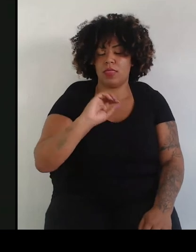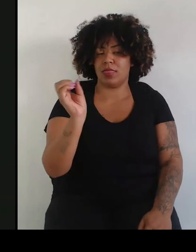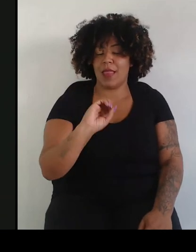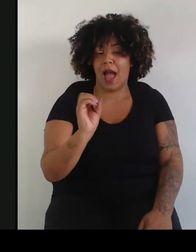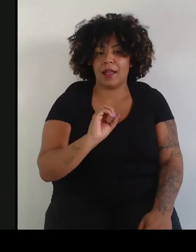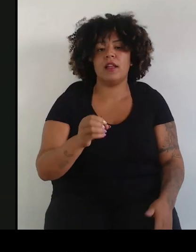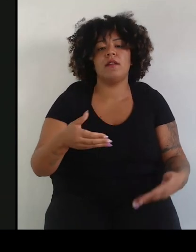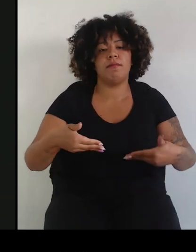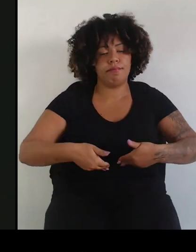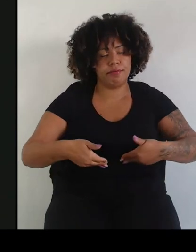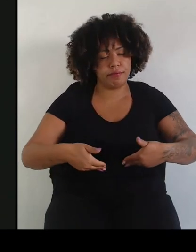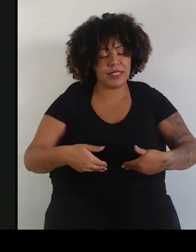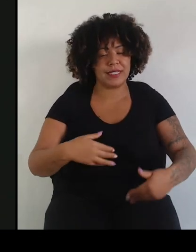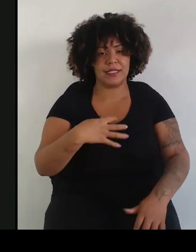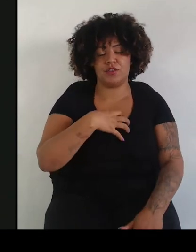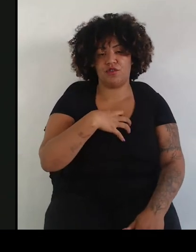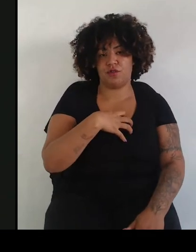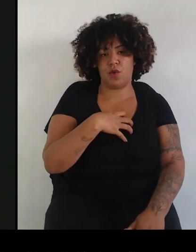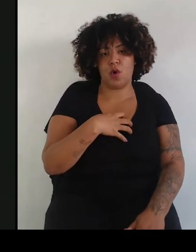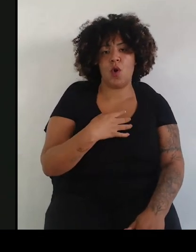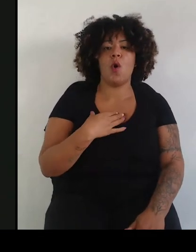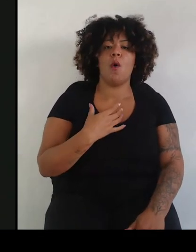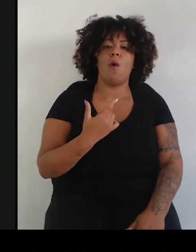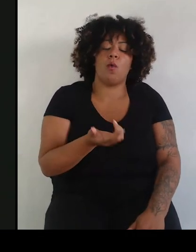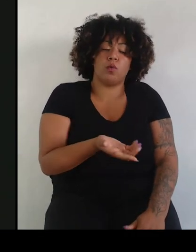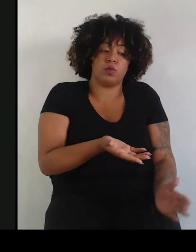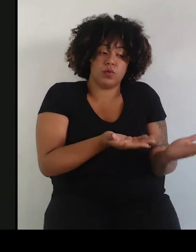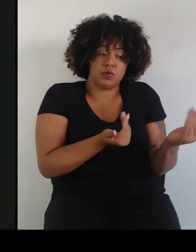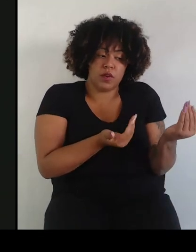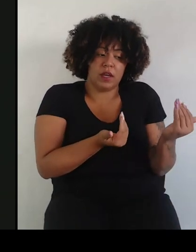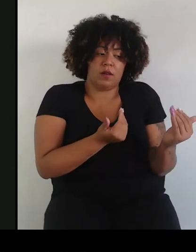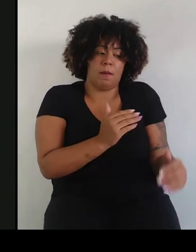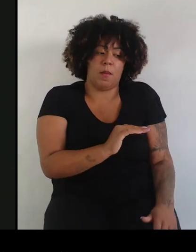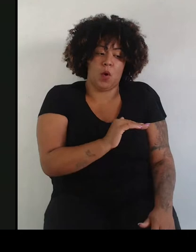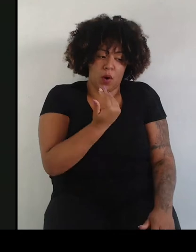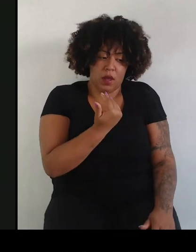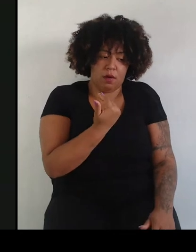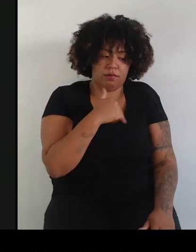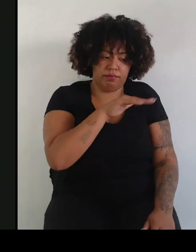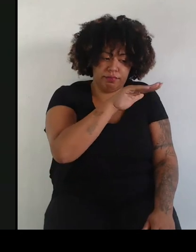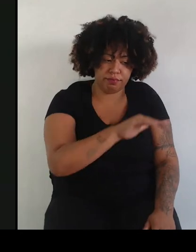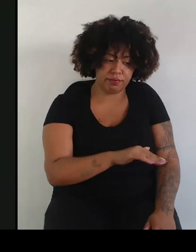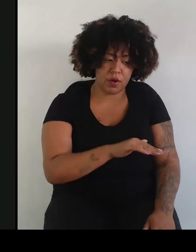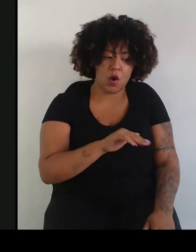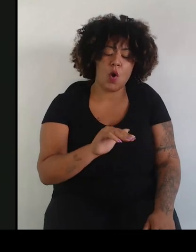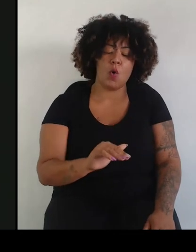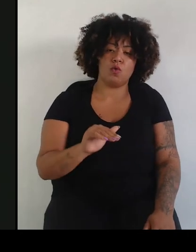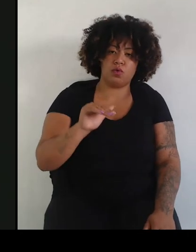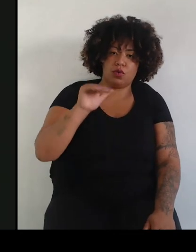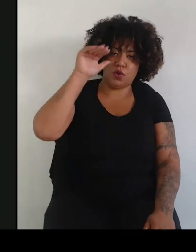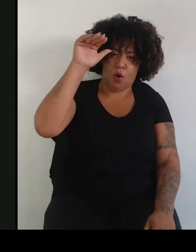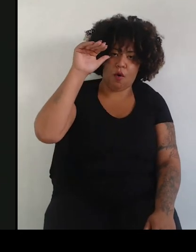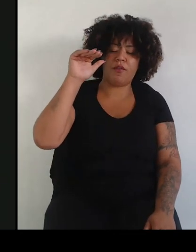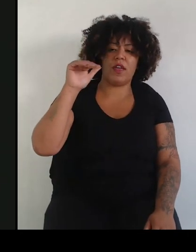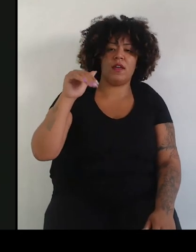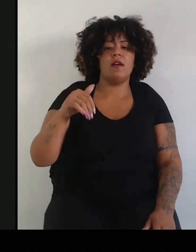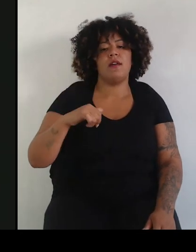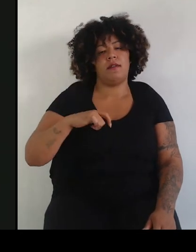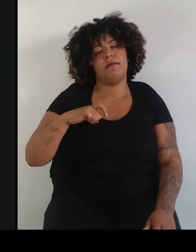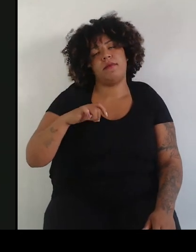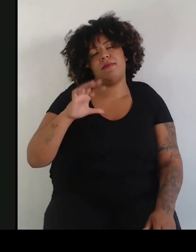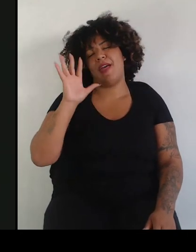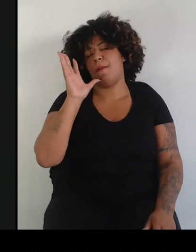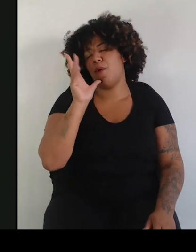os mais jovens morrem primeiro que os mais velhos porque precisam demais alimentação e proteínas